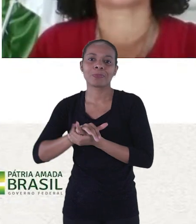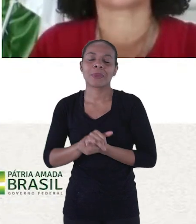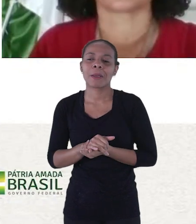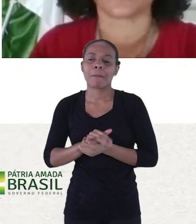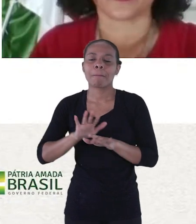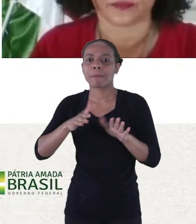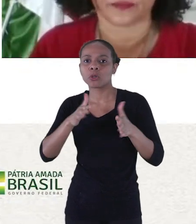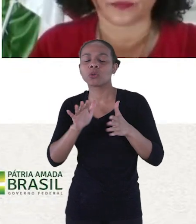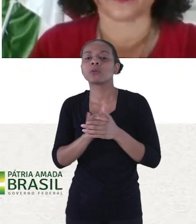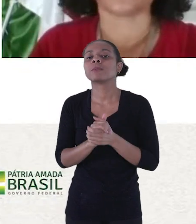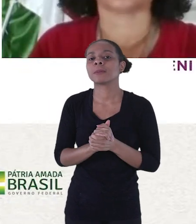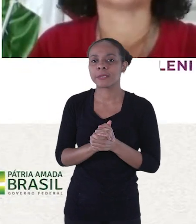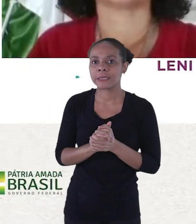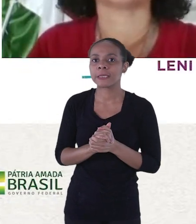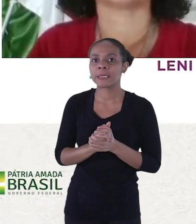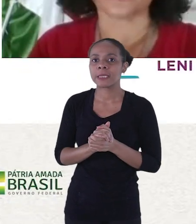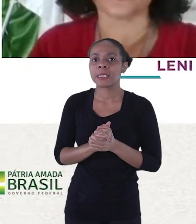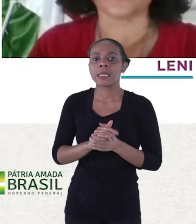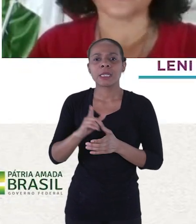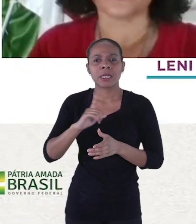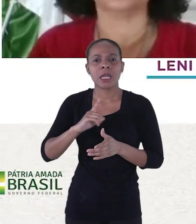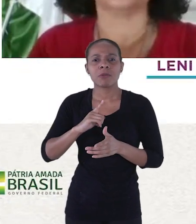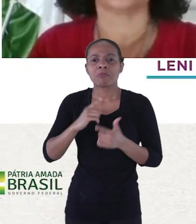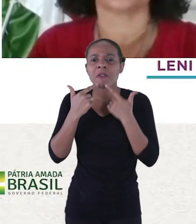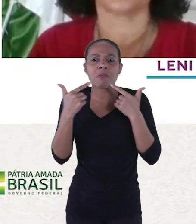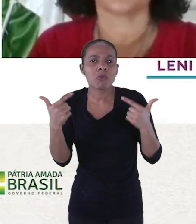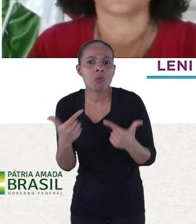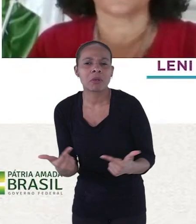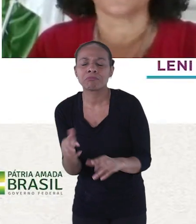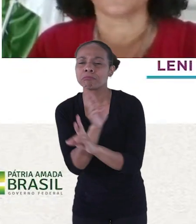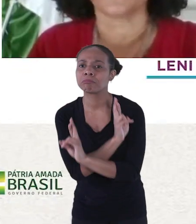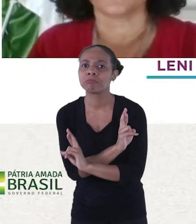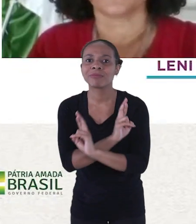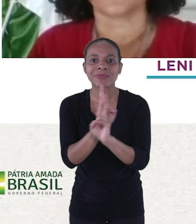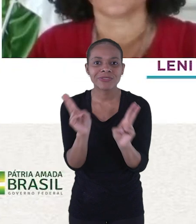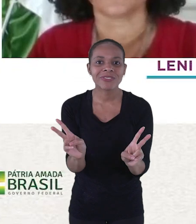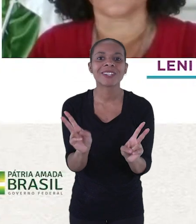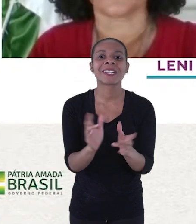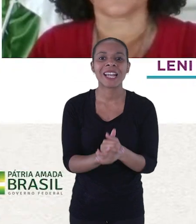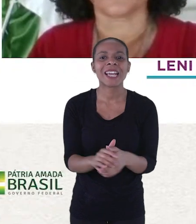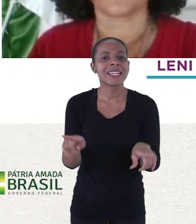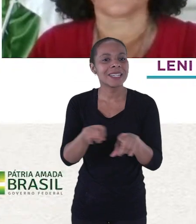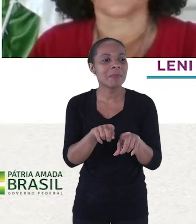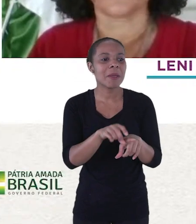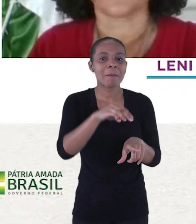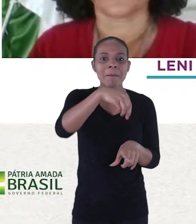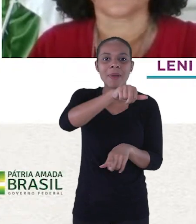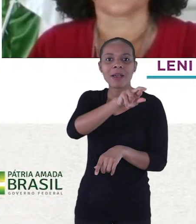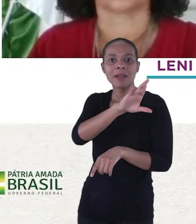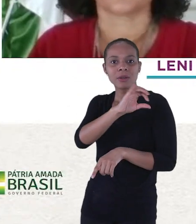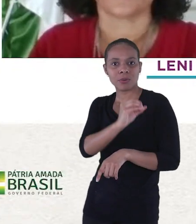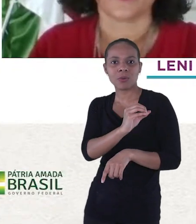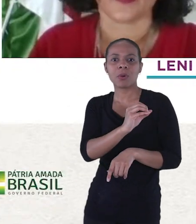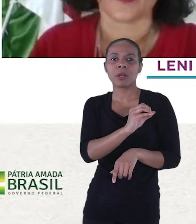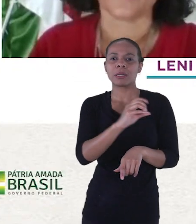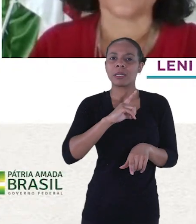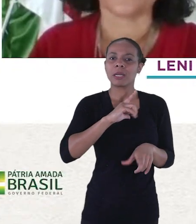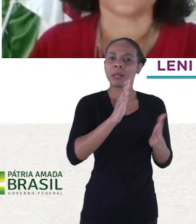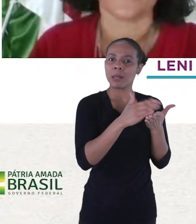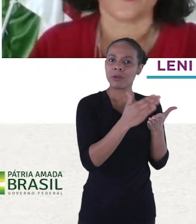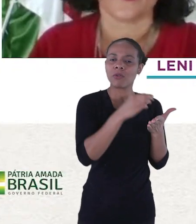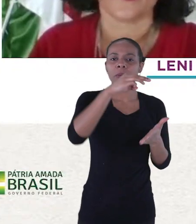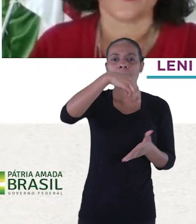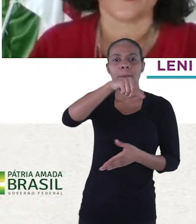linguagem através do simbolismo, sobretudo em Cruz de Souza, e vem ali em Mário de Andrade, em 28, com a Cunaíma, que